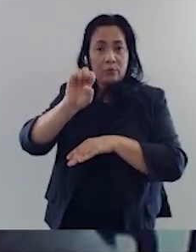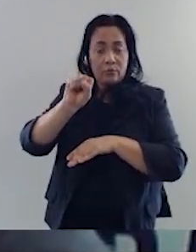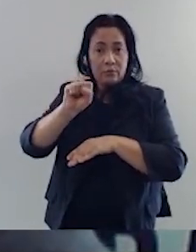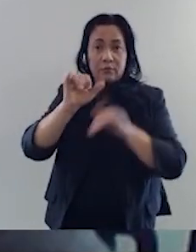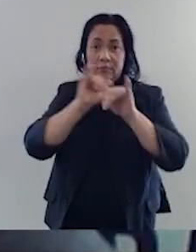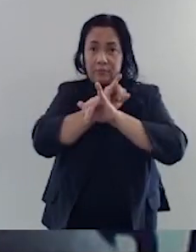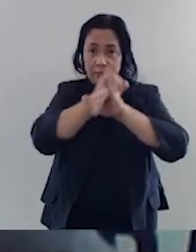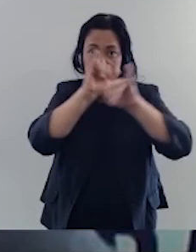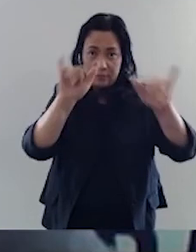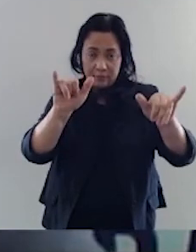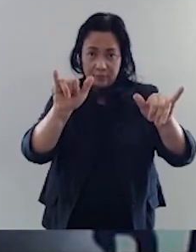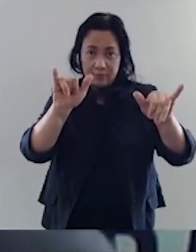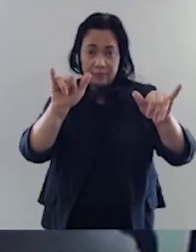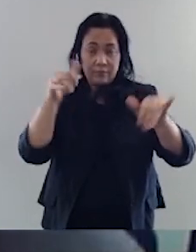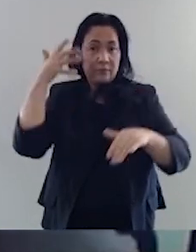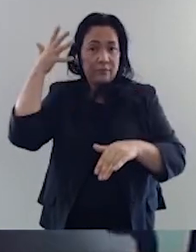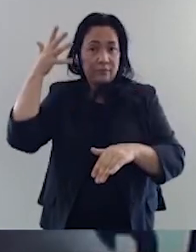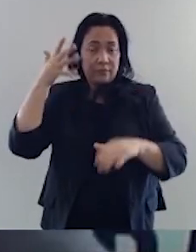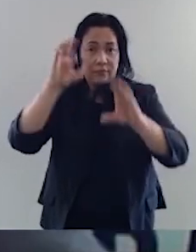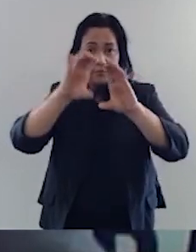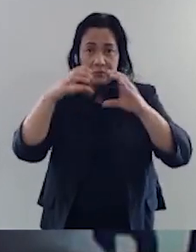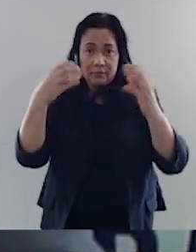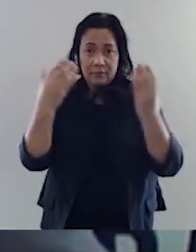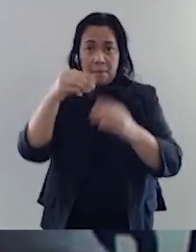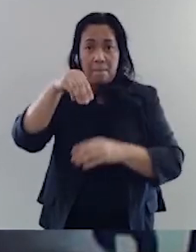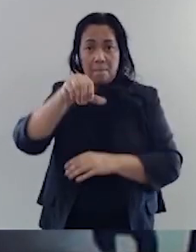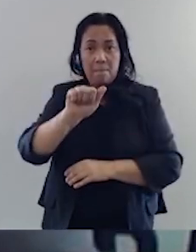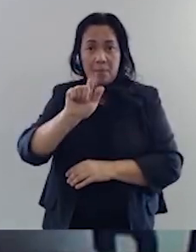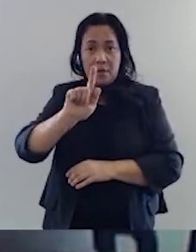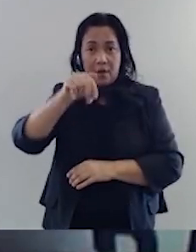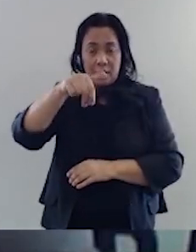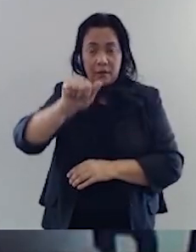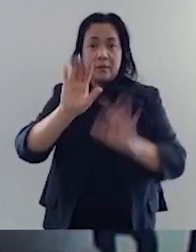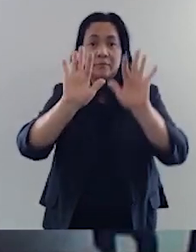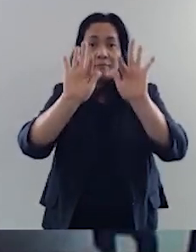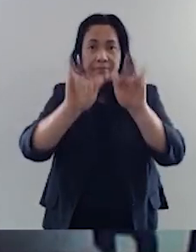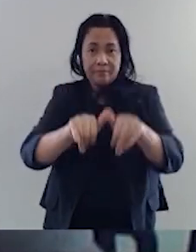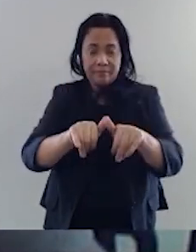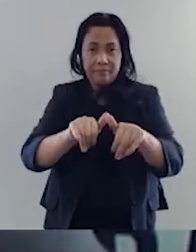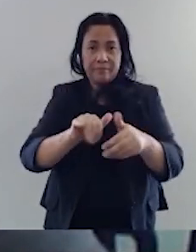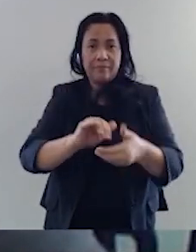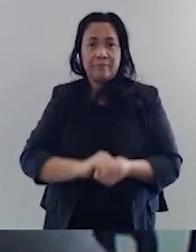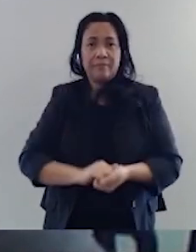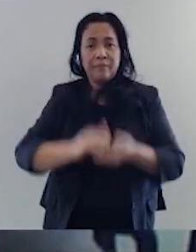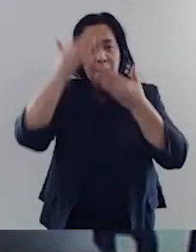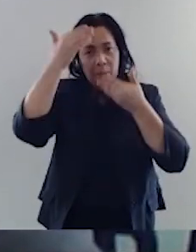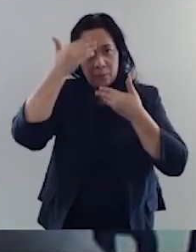informamos que este painel, esta conferência magna, está encerrada.